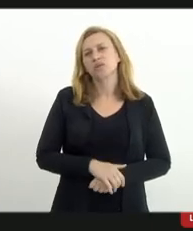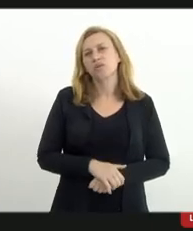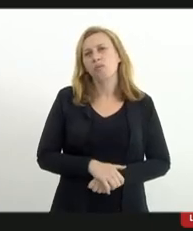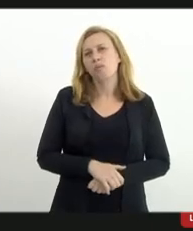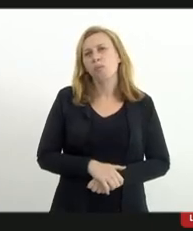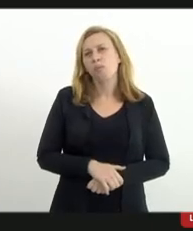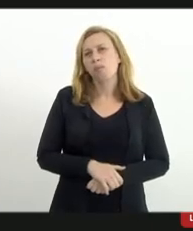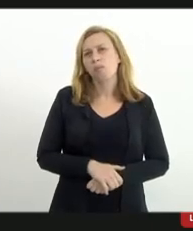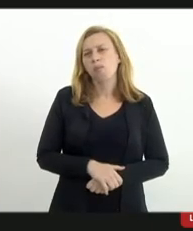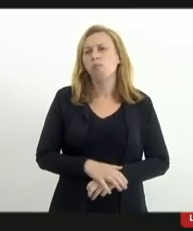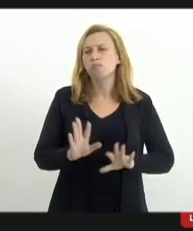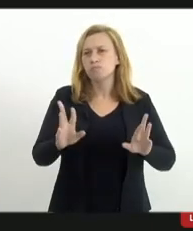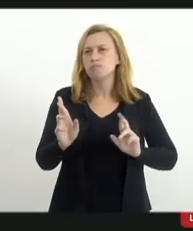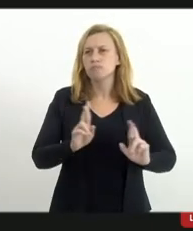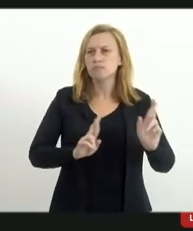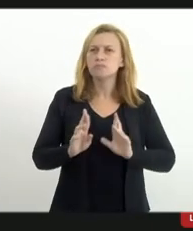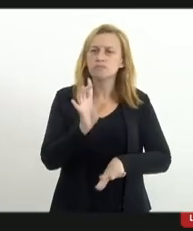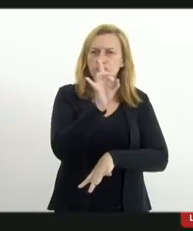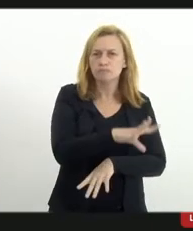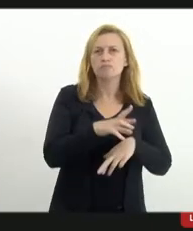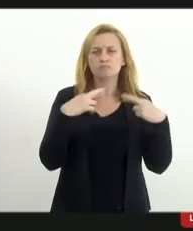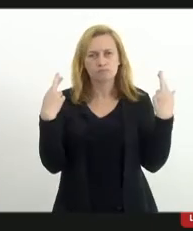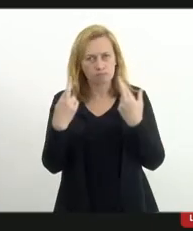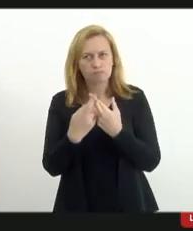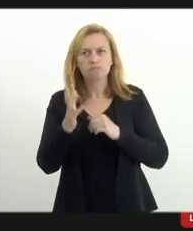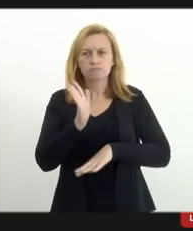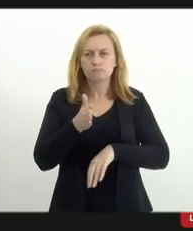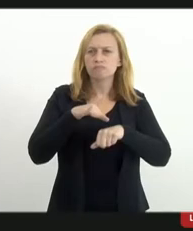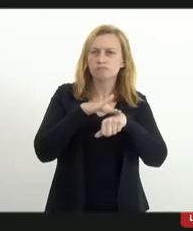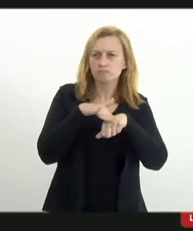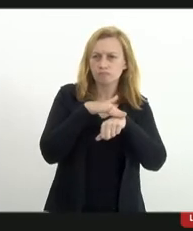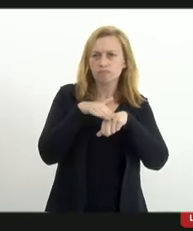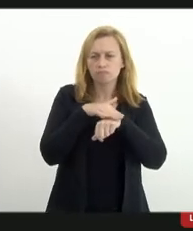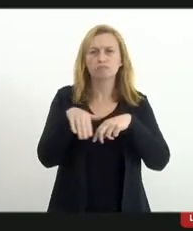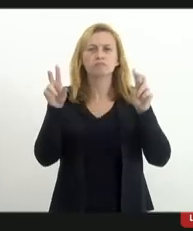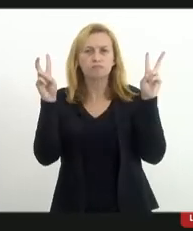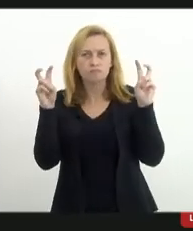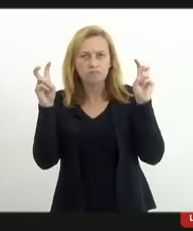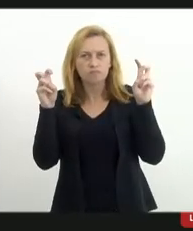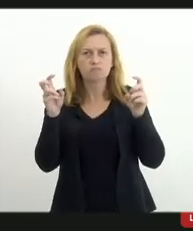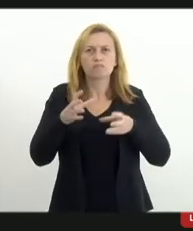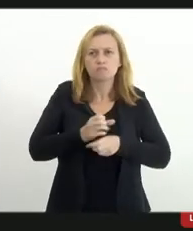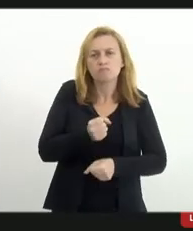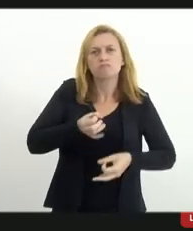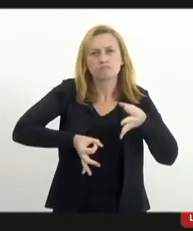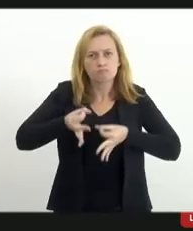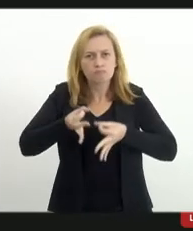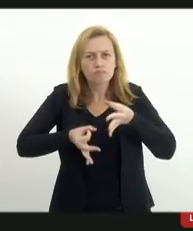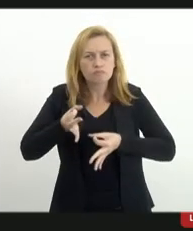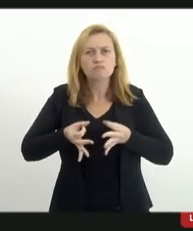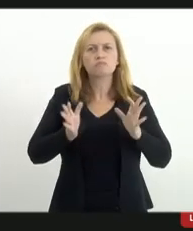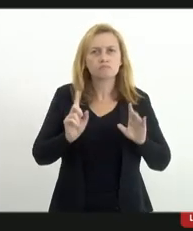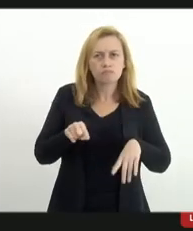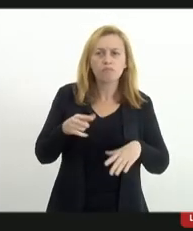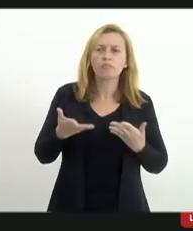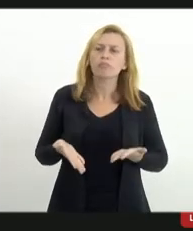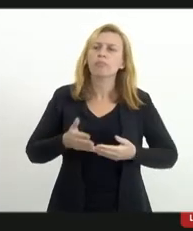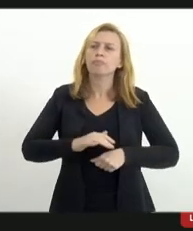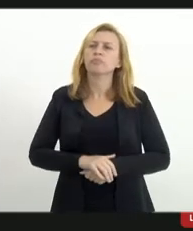A princípio, em relação à última reunião, né, que nós tratamos de questões tributárias, de teses tributárias,